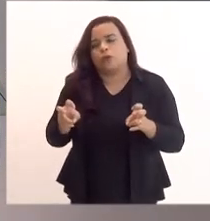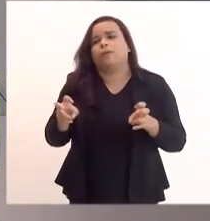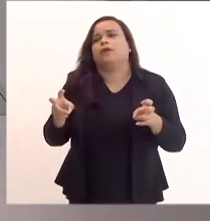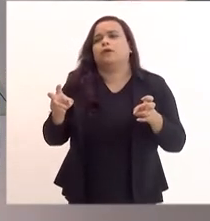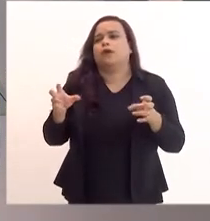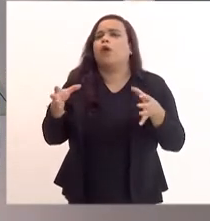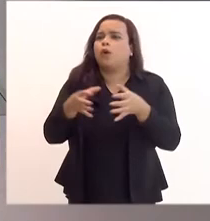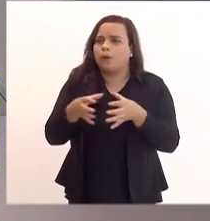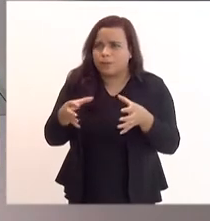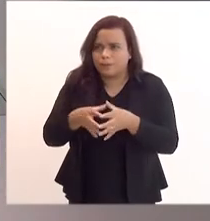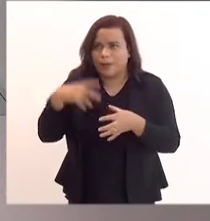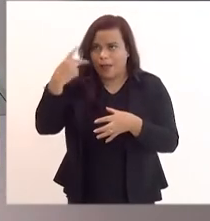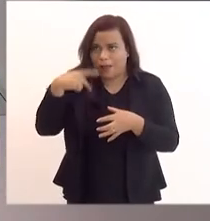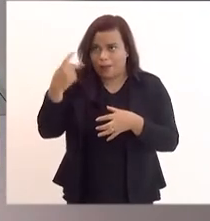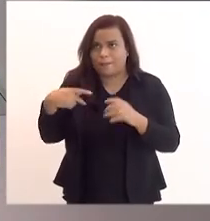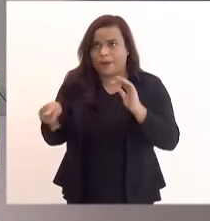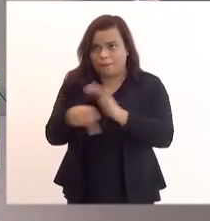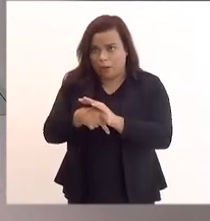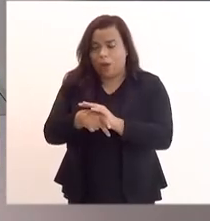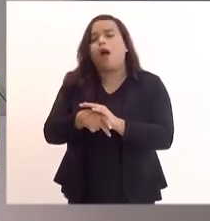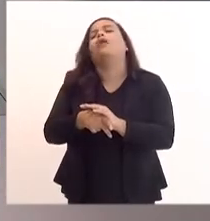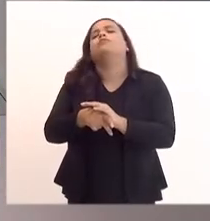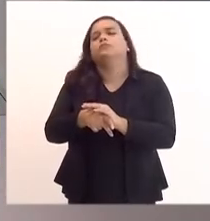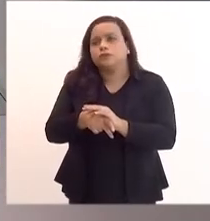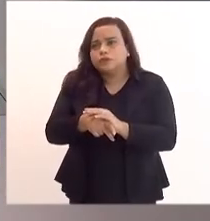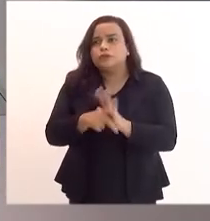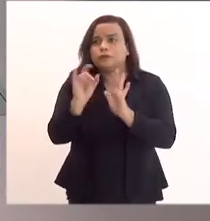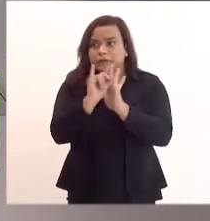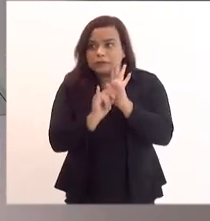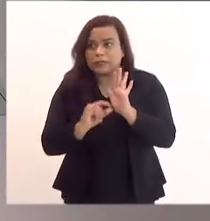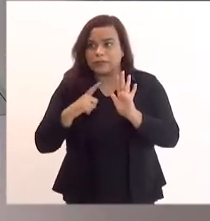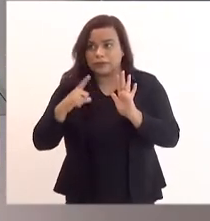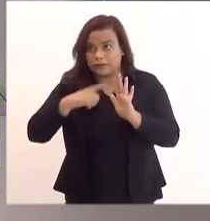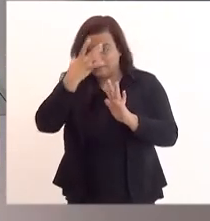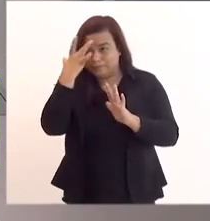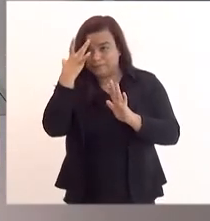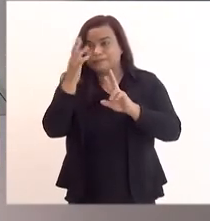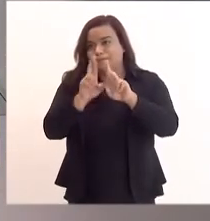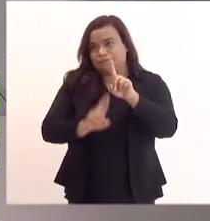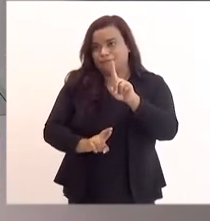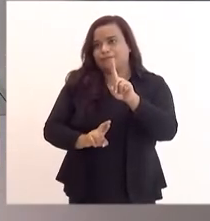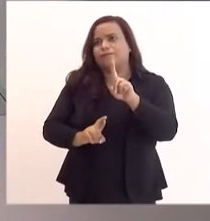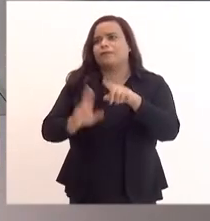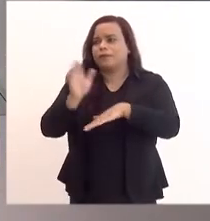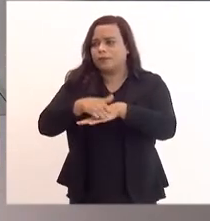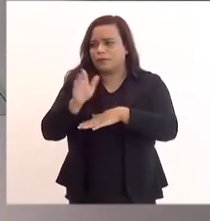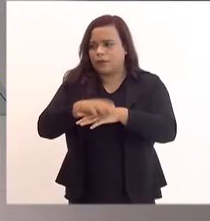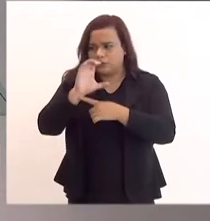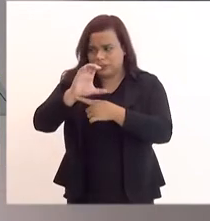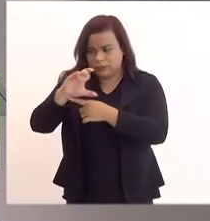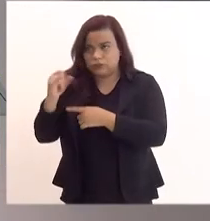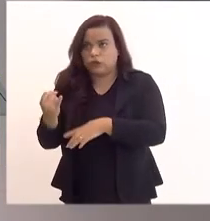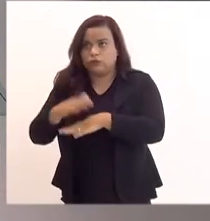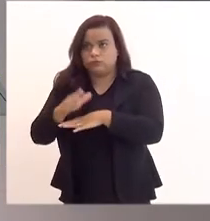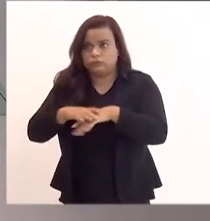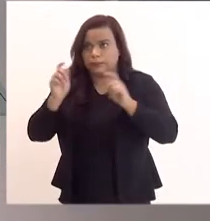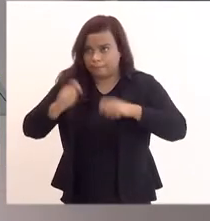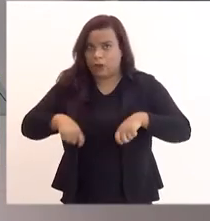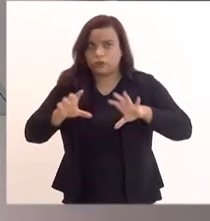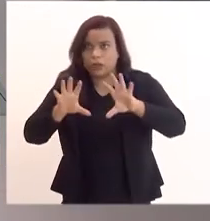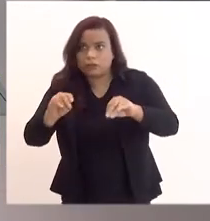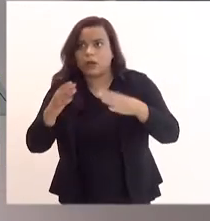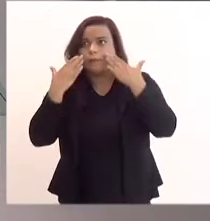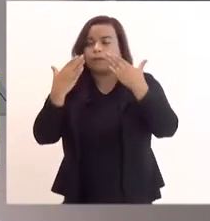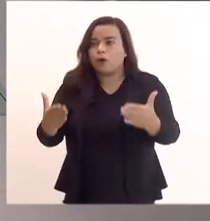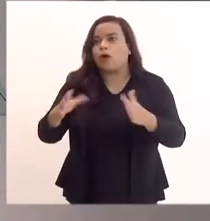relatores e que fizeram o seu parecer. É competência da CCJ interferir sobre e apresentar